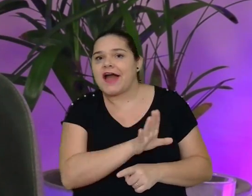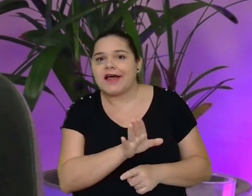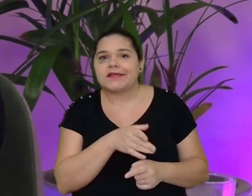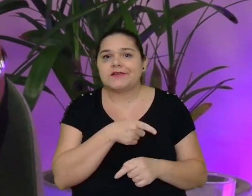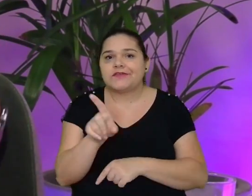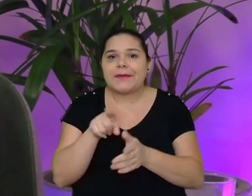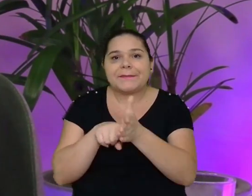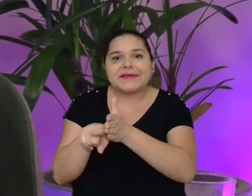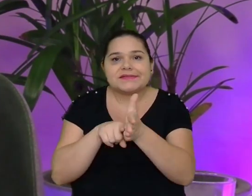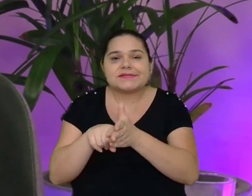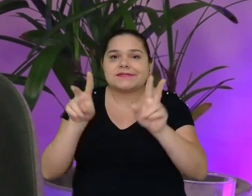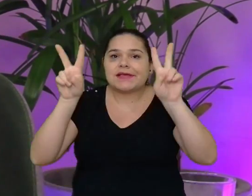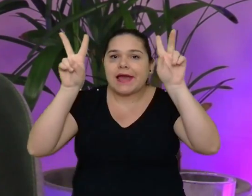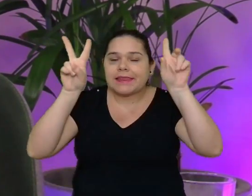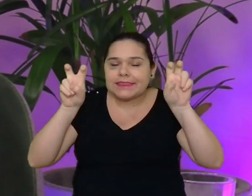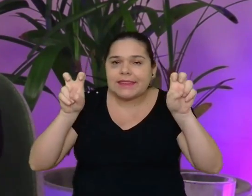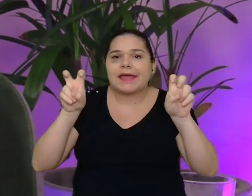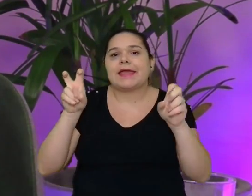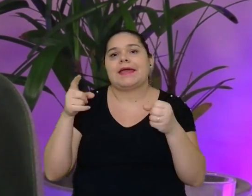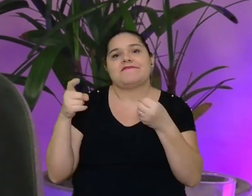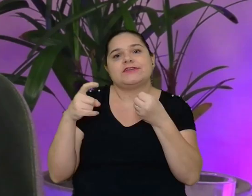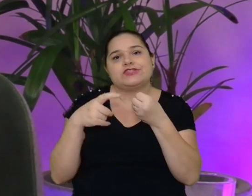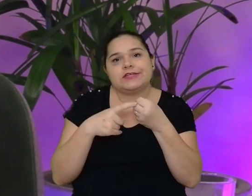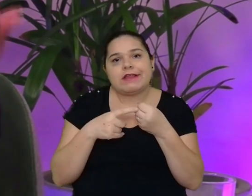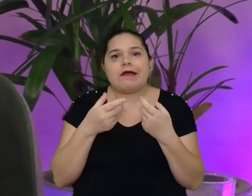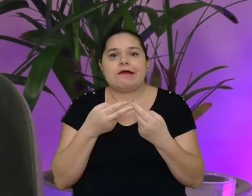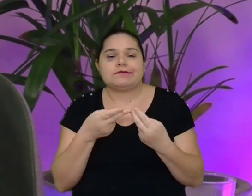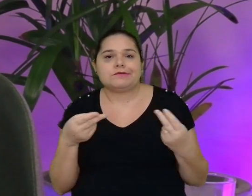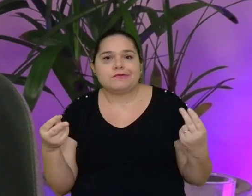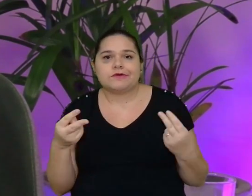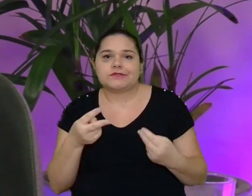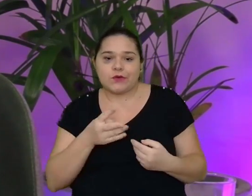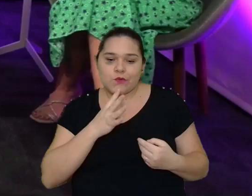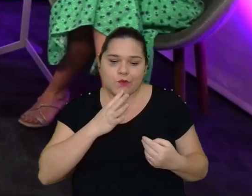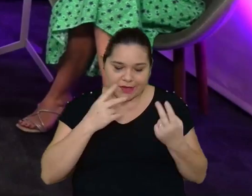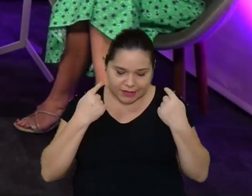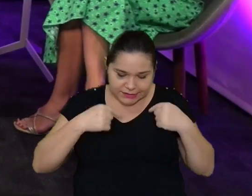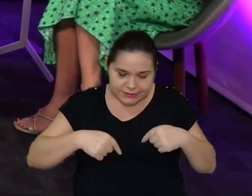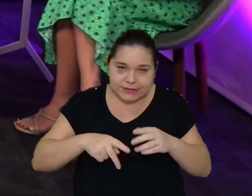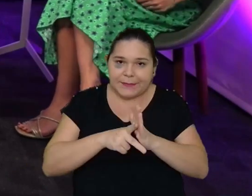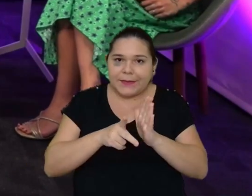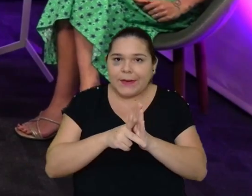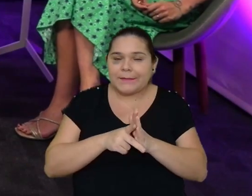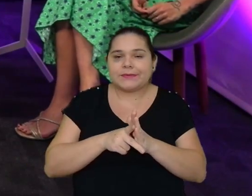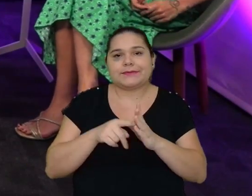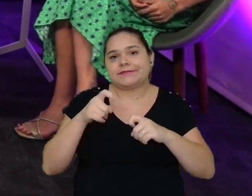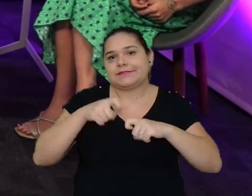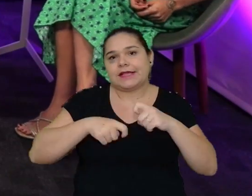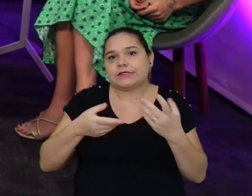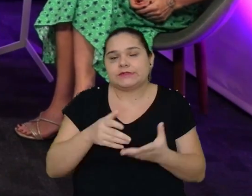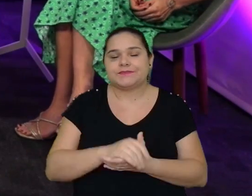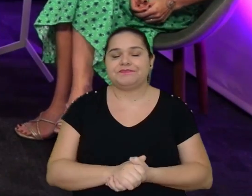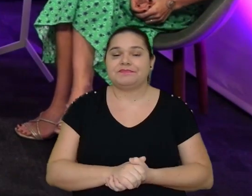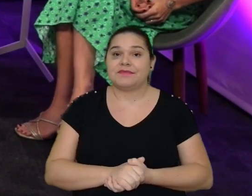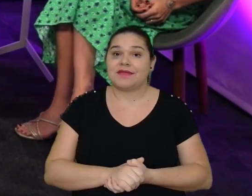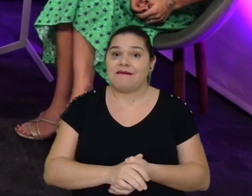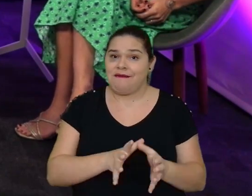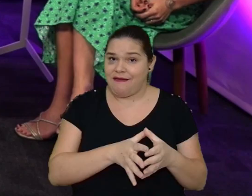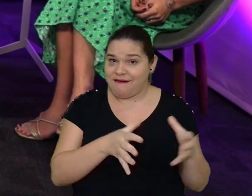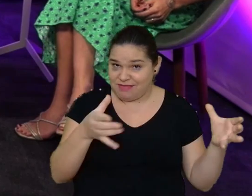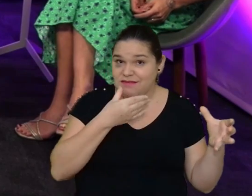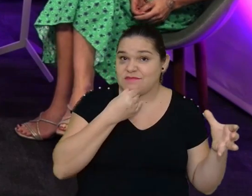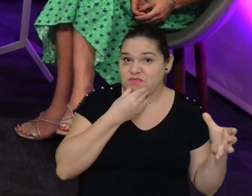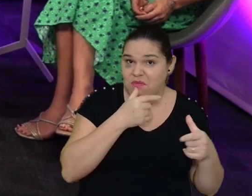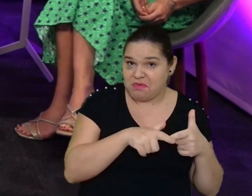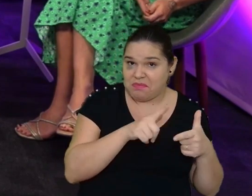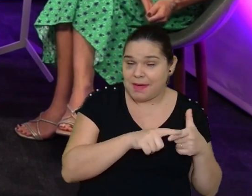sobre fertilidade, terem mais conhecimento também sobre o próprio sexo? Eu acho que ele é grande para o homem, mas ele é muito maior para a mulher, que é uma jornada